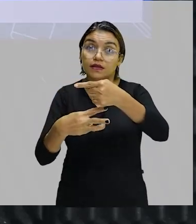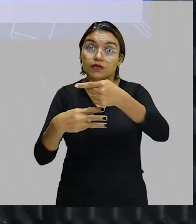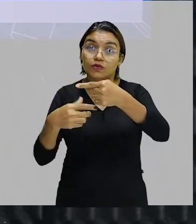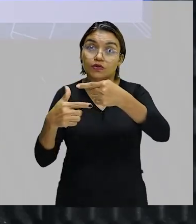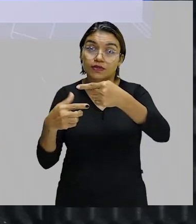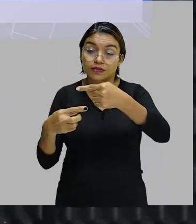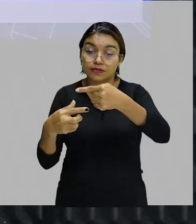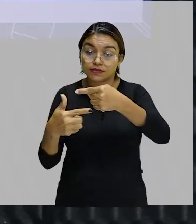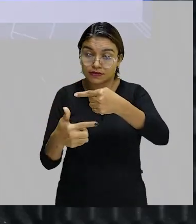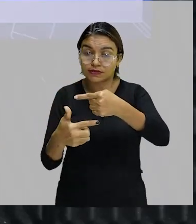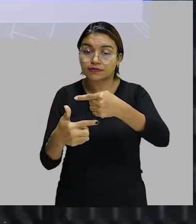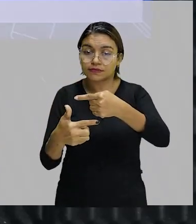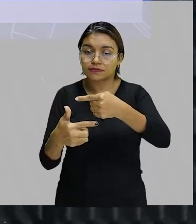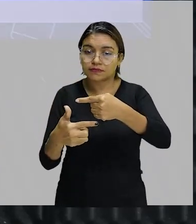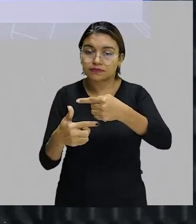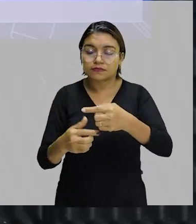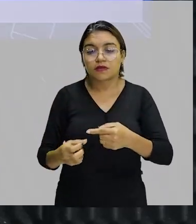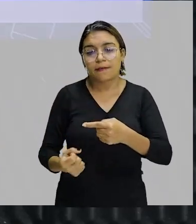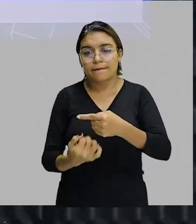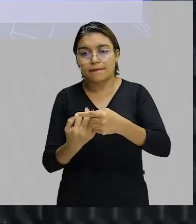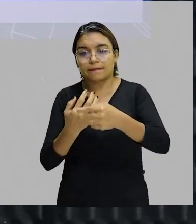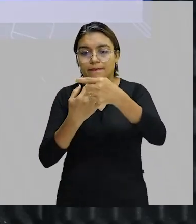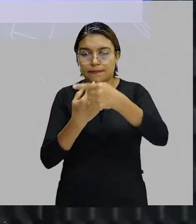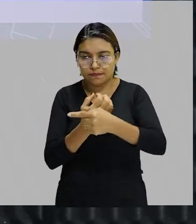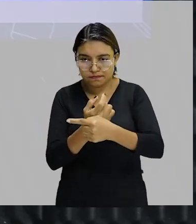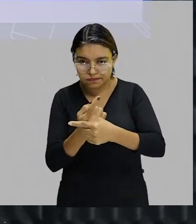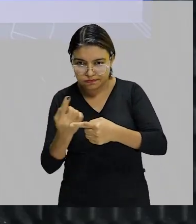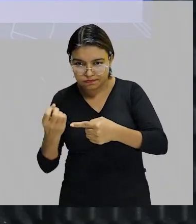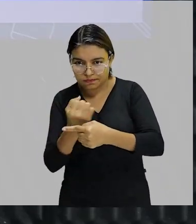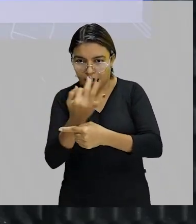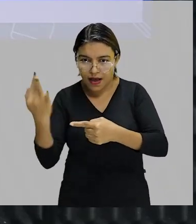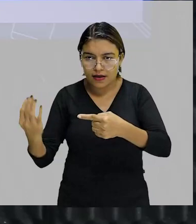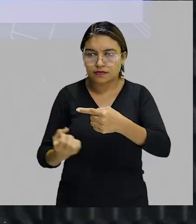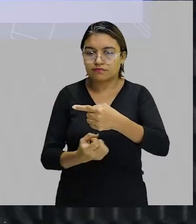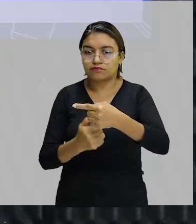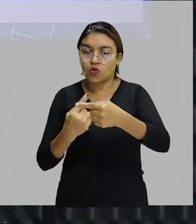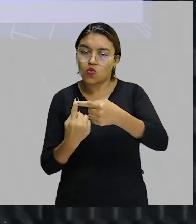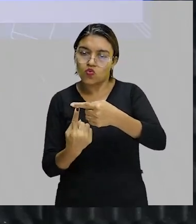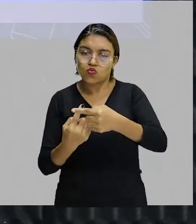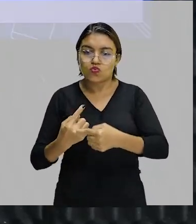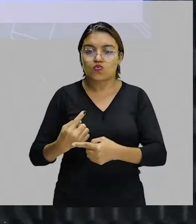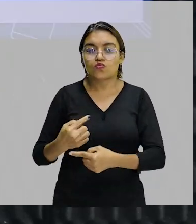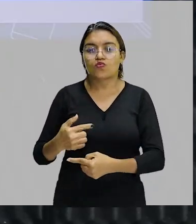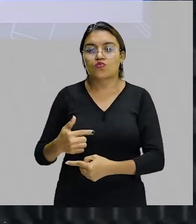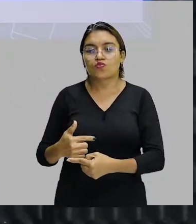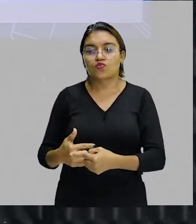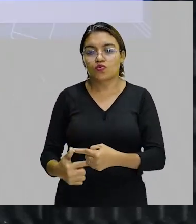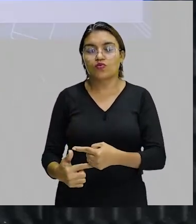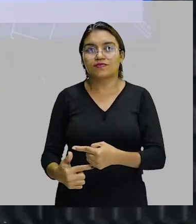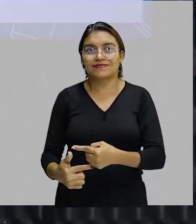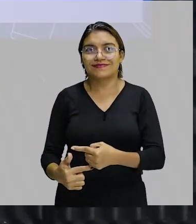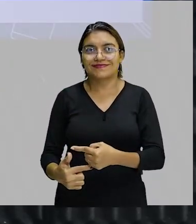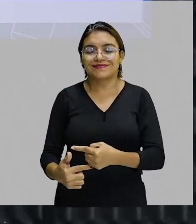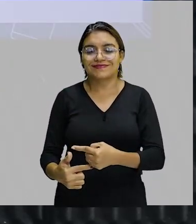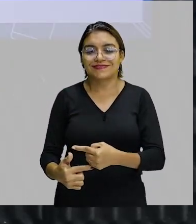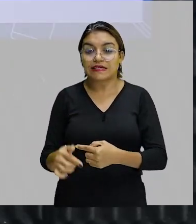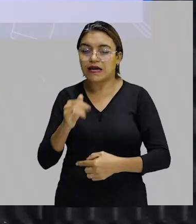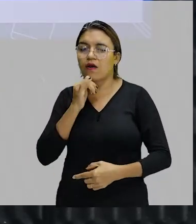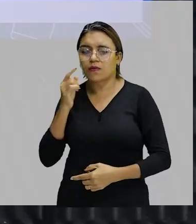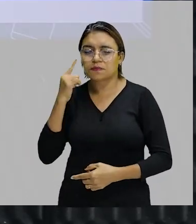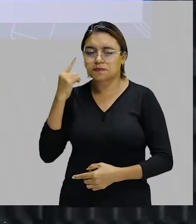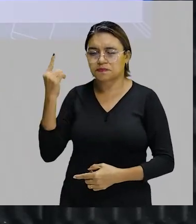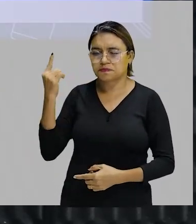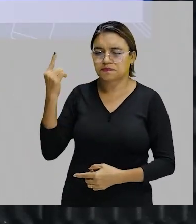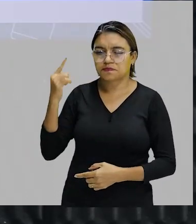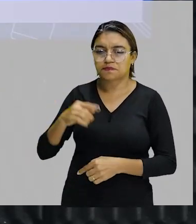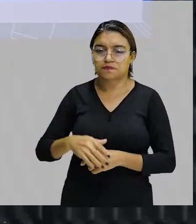meio. Agora, eu preciso dar o resultado aqui, ó, no numerador dessa fração. Esse